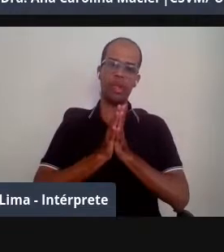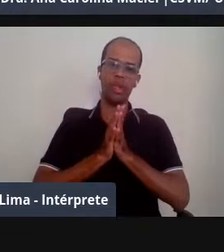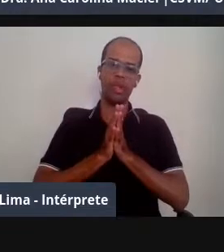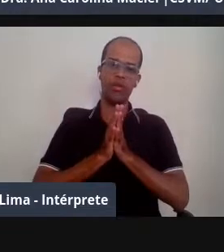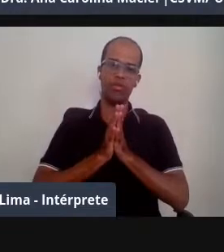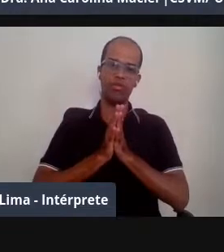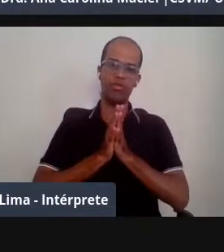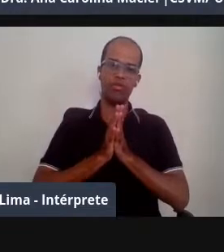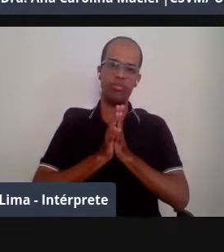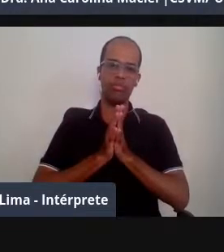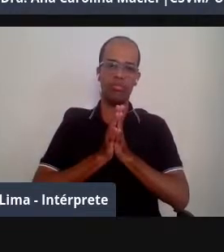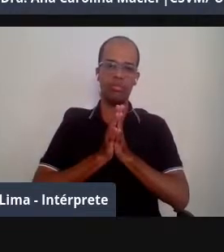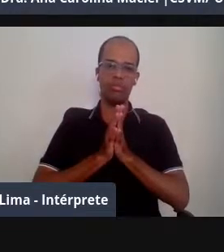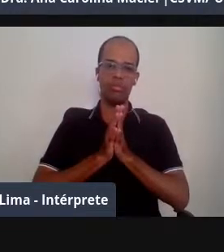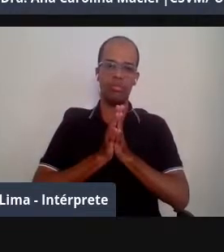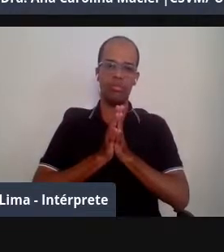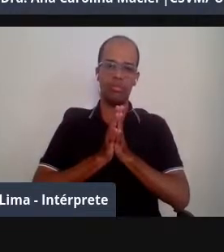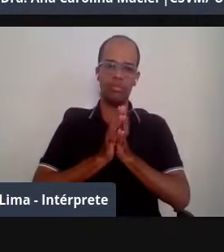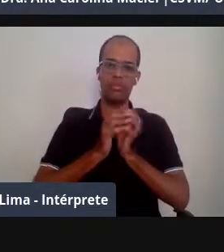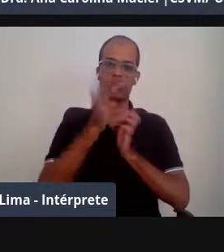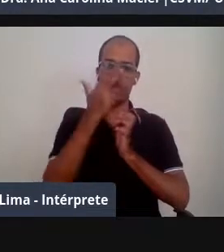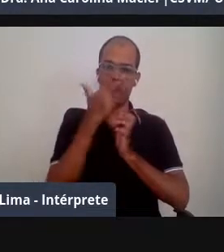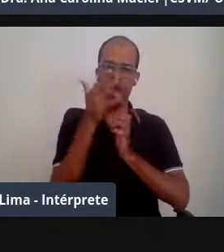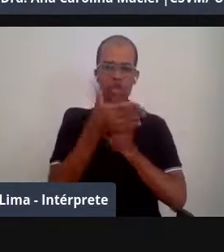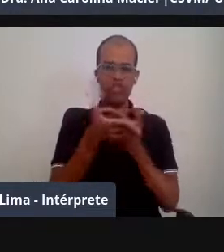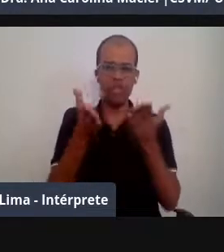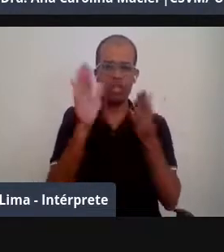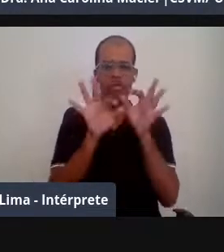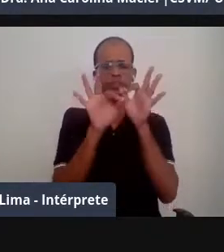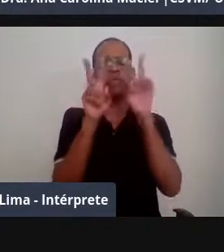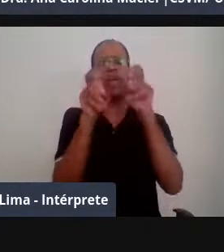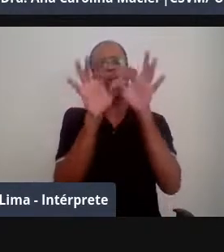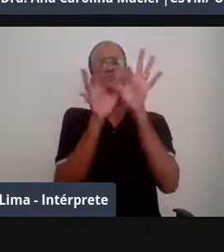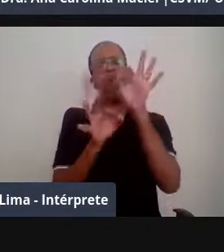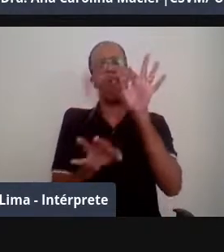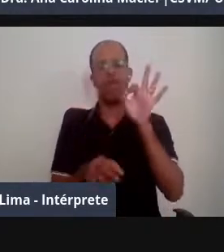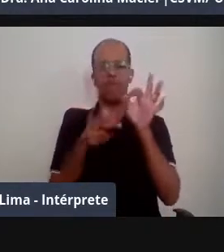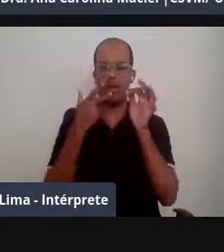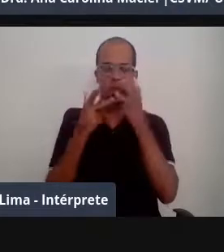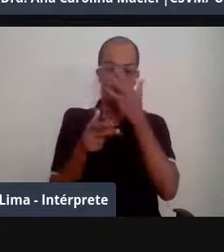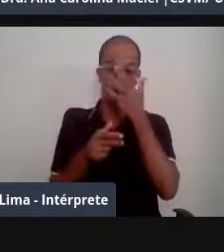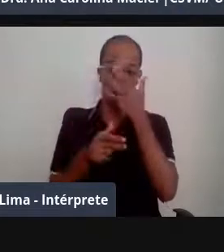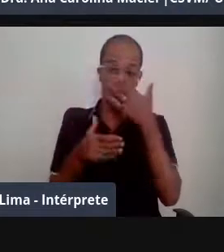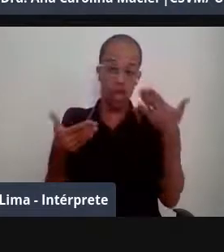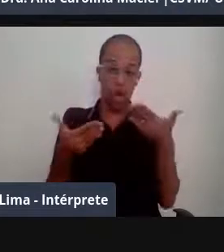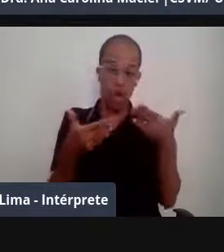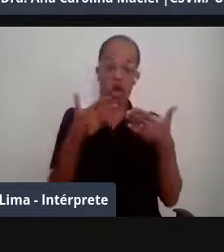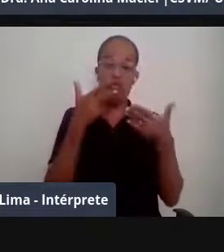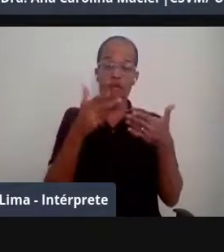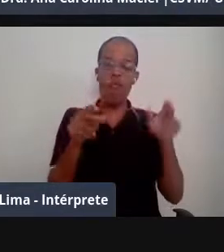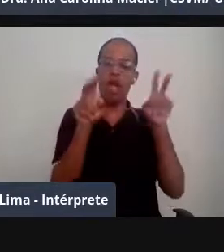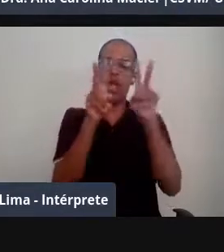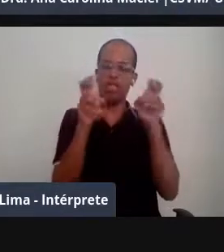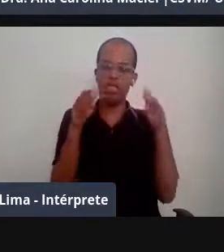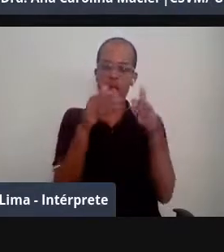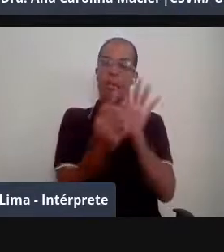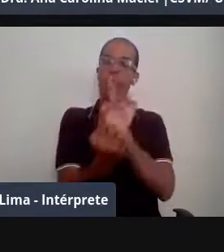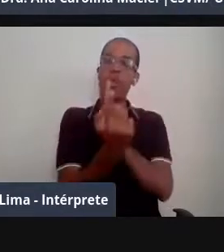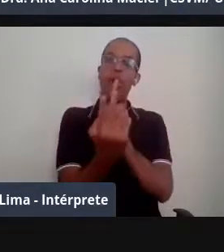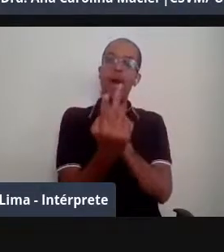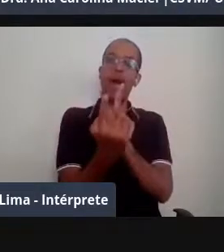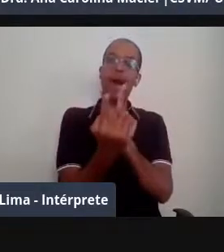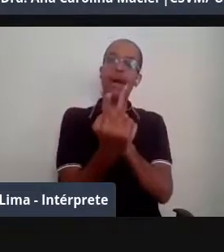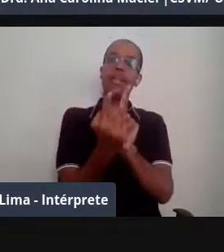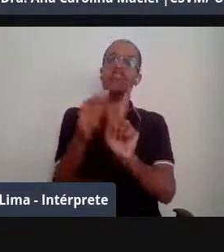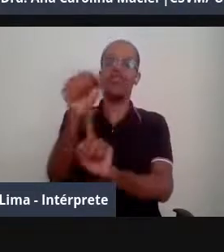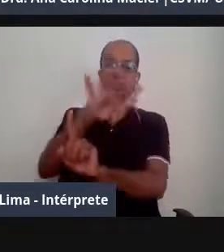colegas já falaram longamente sobre o tema, então eu vou trazer um pouco da perspectiva do atendimento, né, da